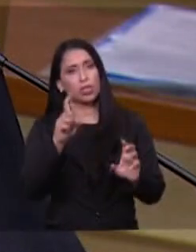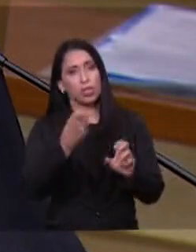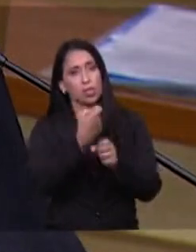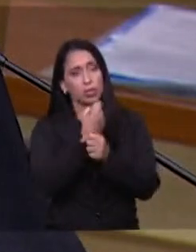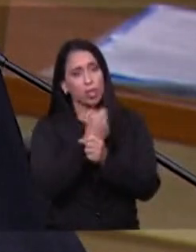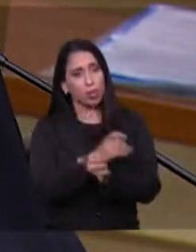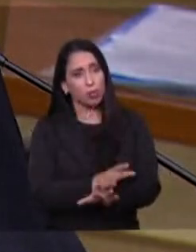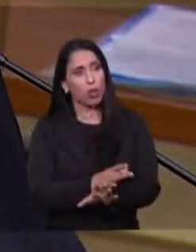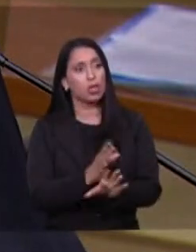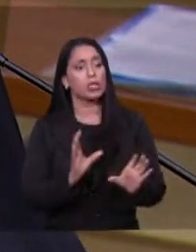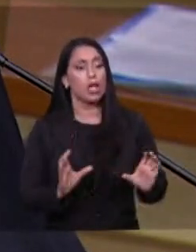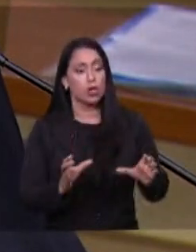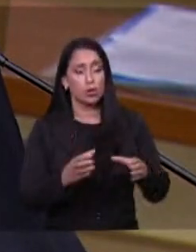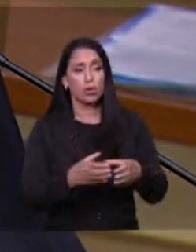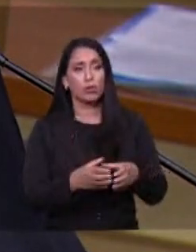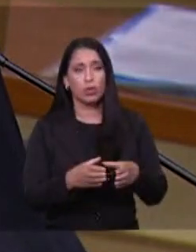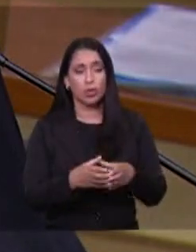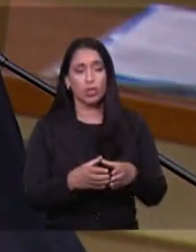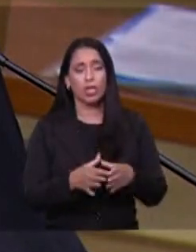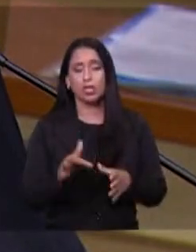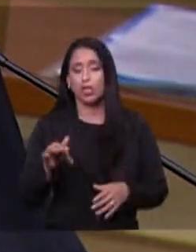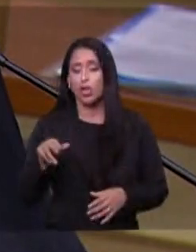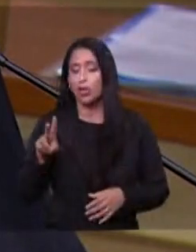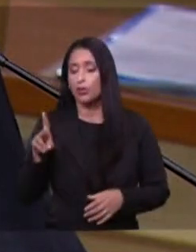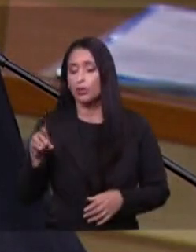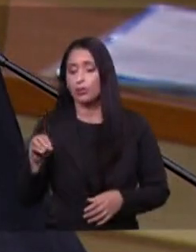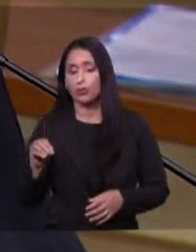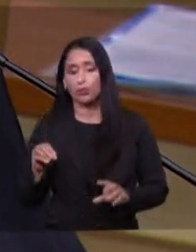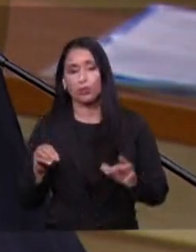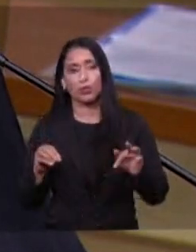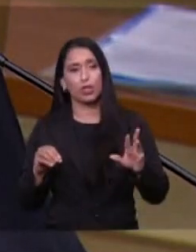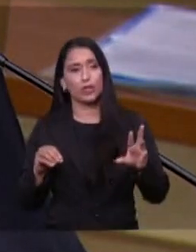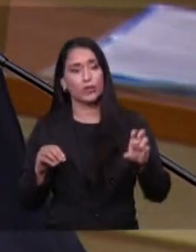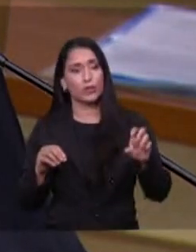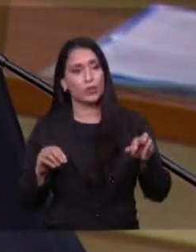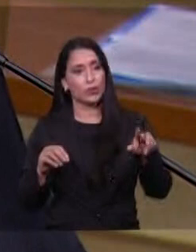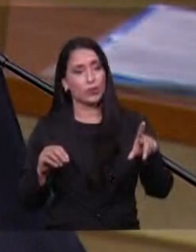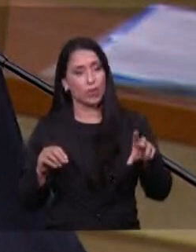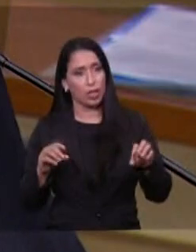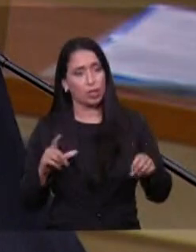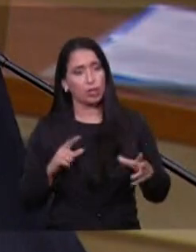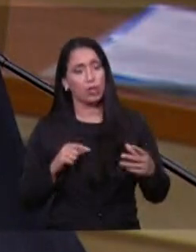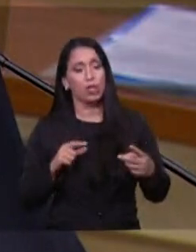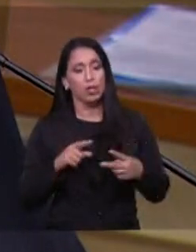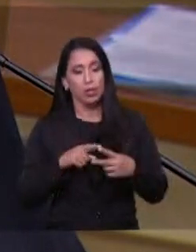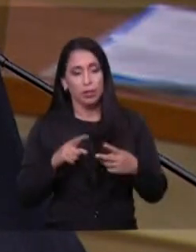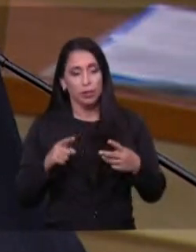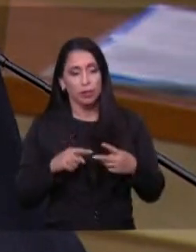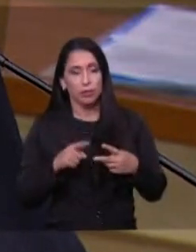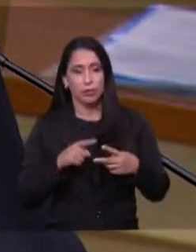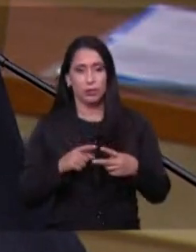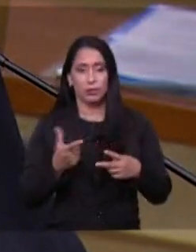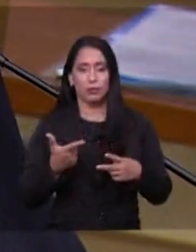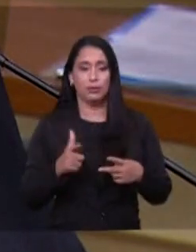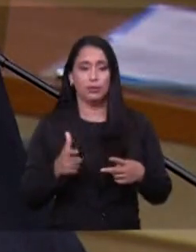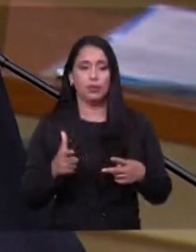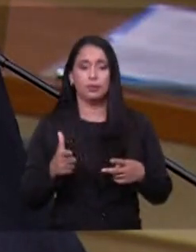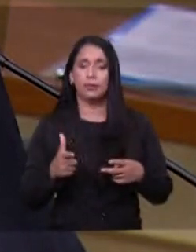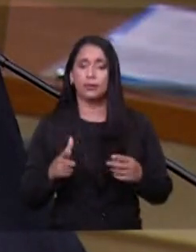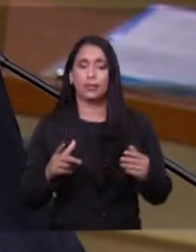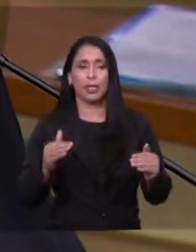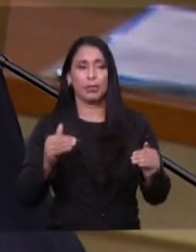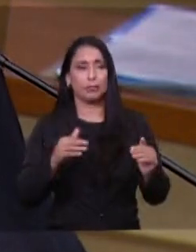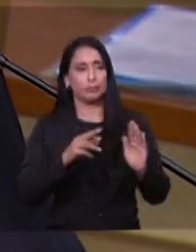para incluir também as comunidades de fundo e fecho de pasto. Mas, em relação a estas últimas, que não tem assento